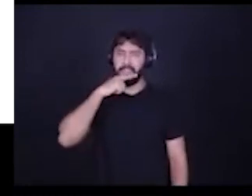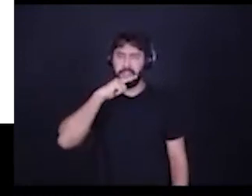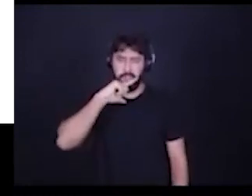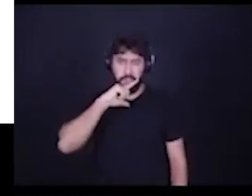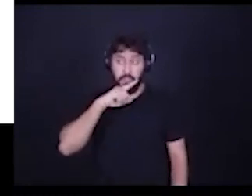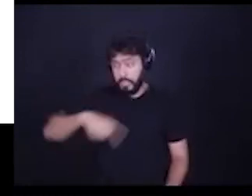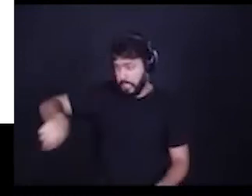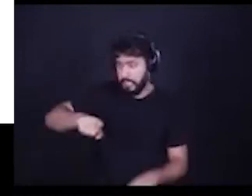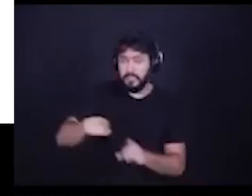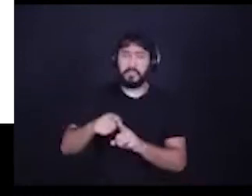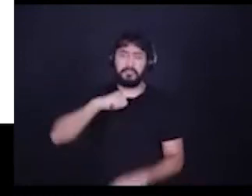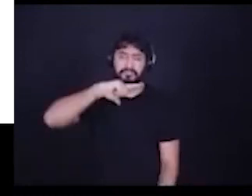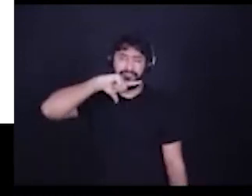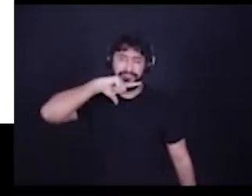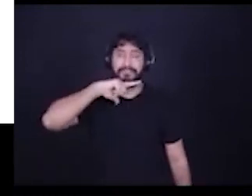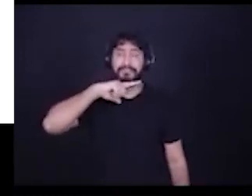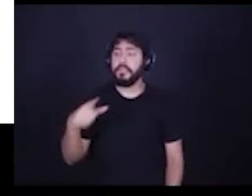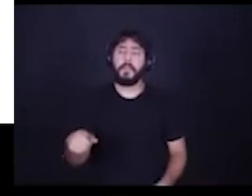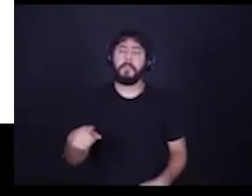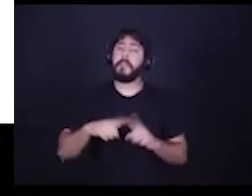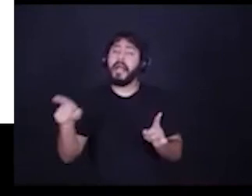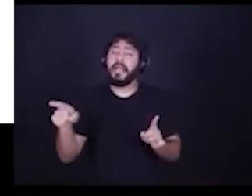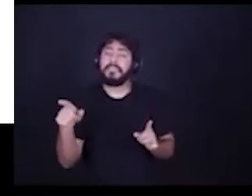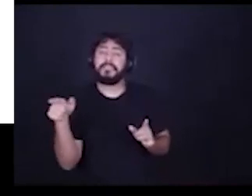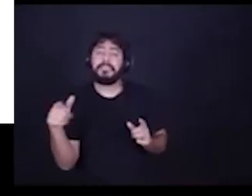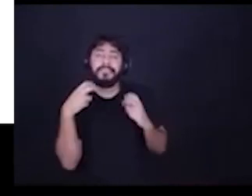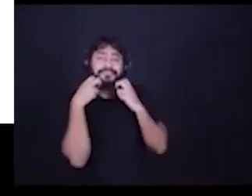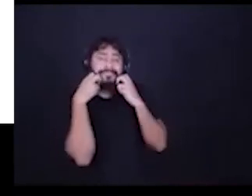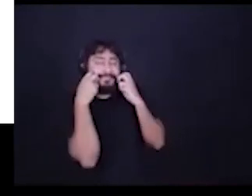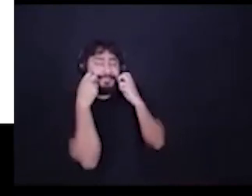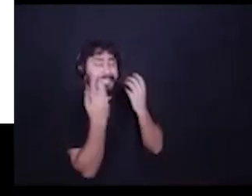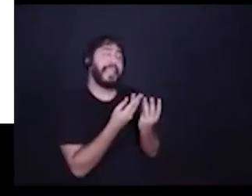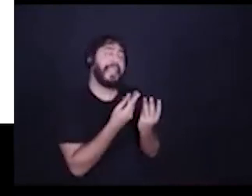e que ninguém estava meio falando ali declaradamente o que estava acontecendo.